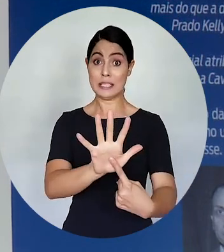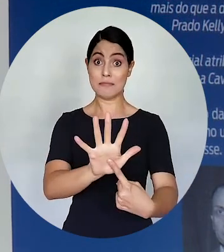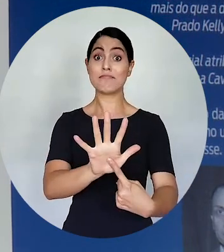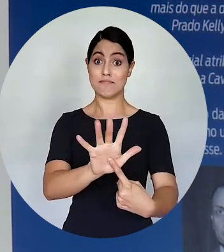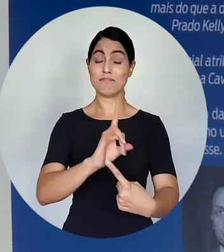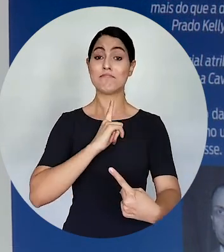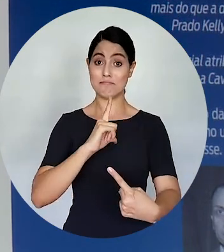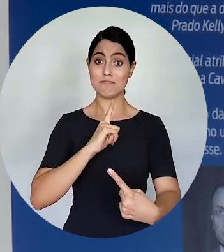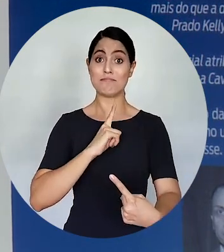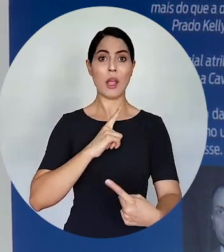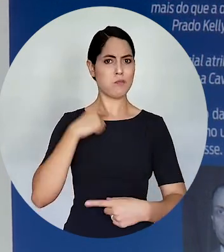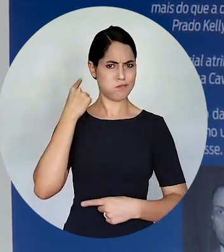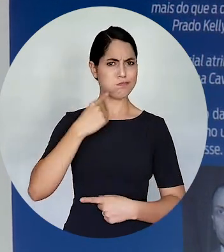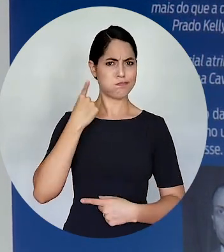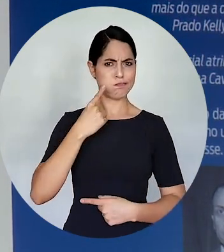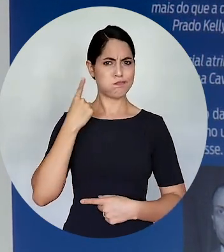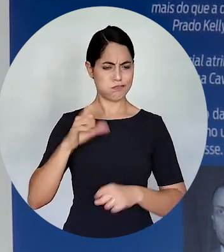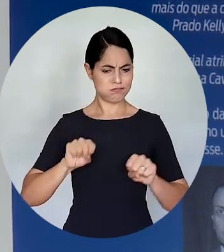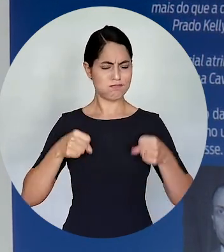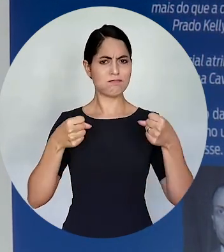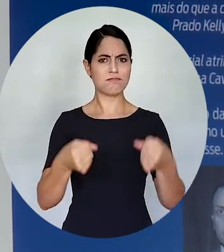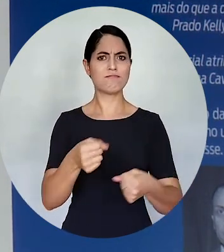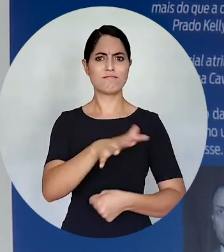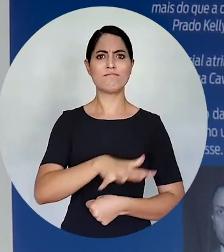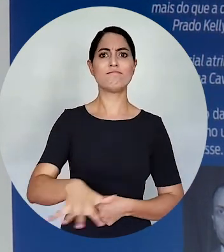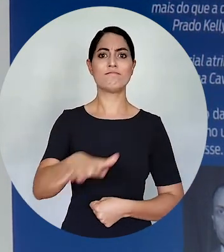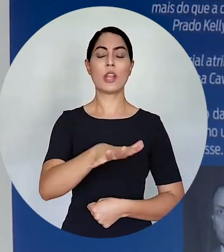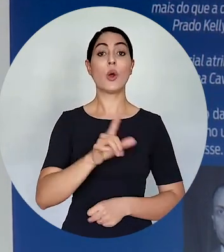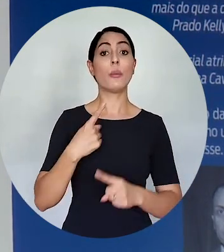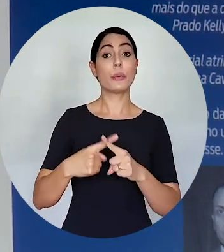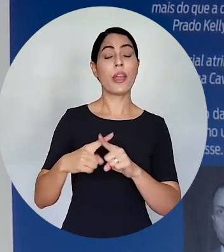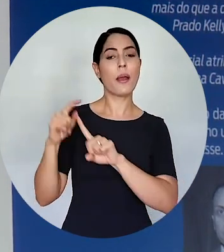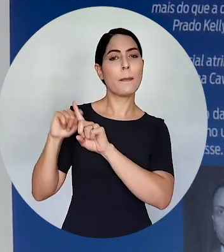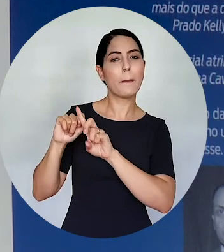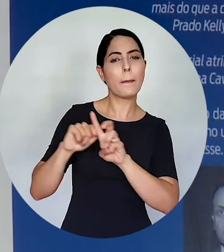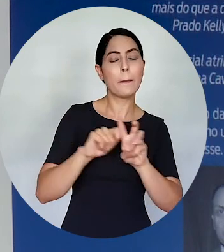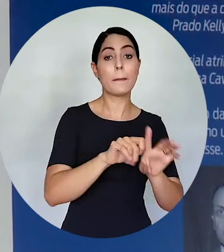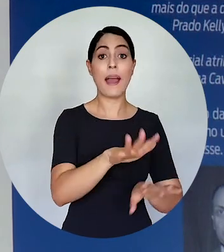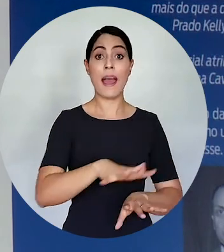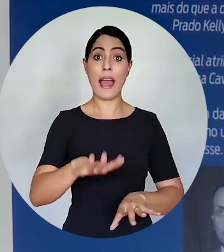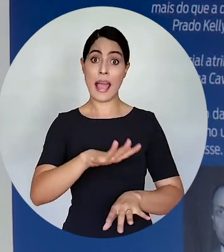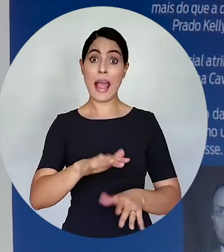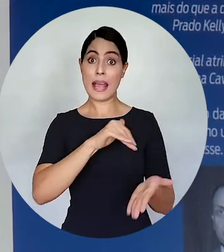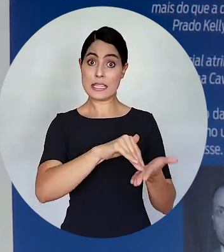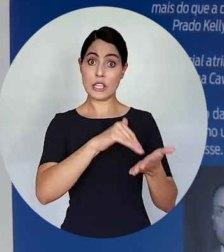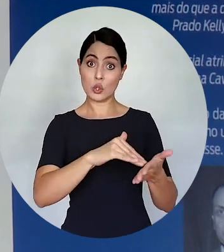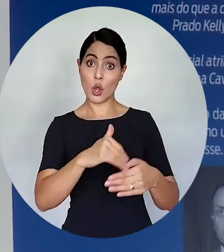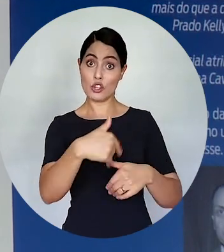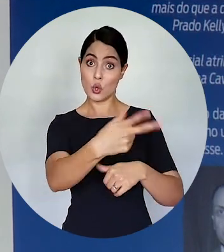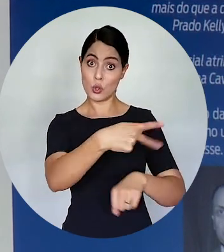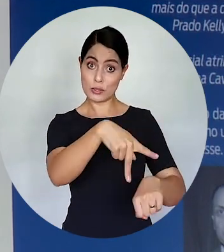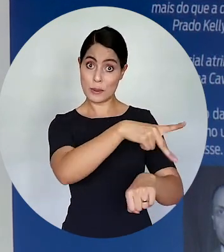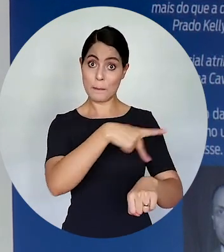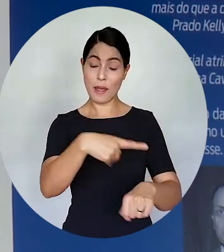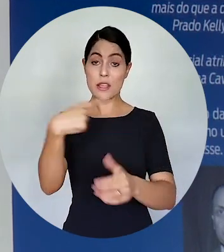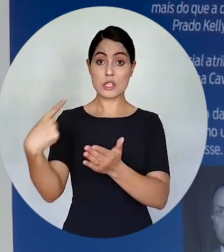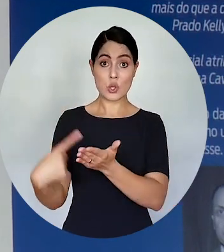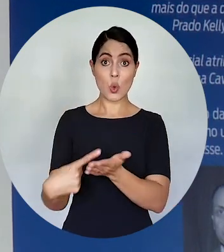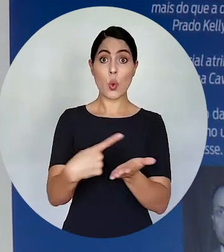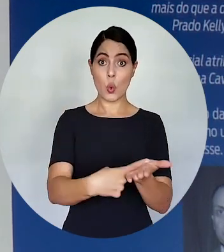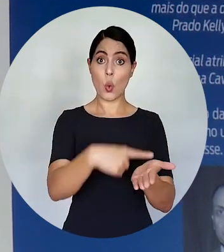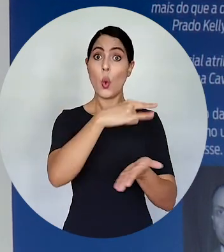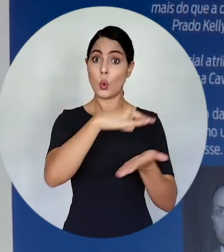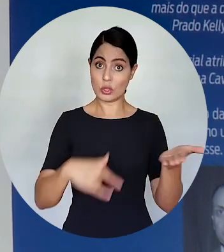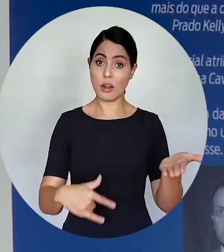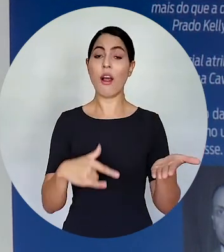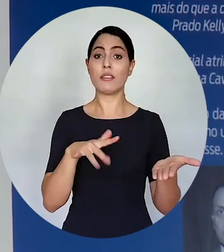sobre a ordem na defesa do mercado da advocacia, que alcançou nos últimos meses escritórios estrangeiros que